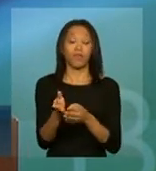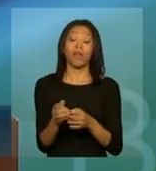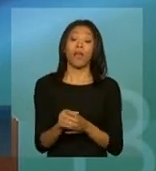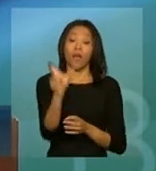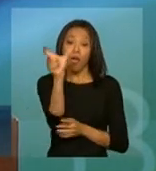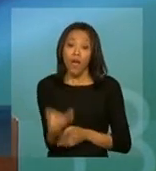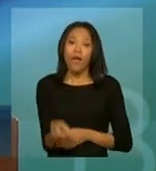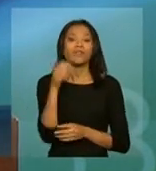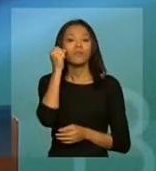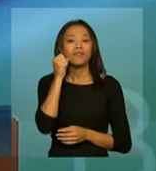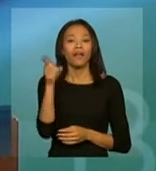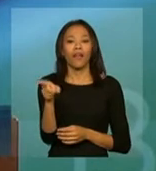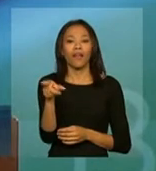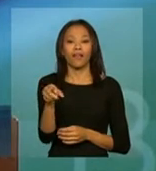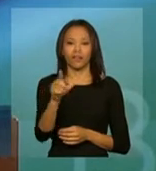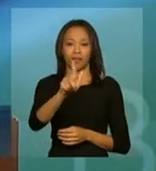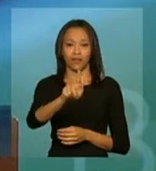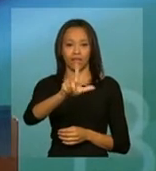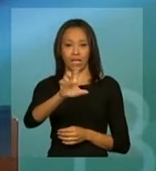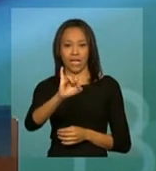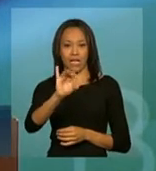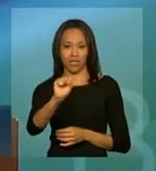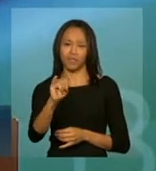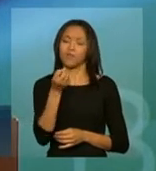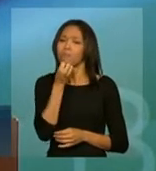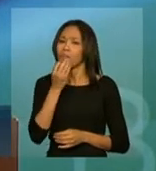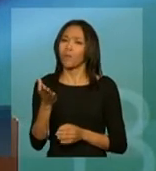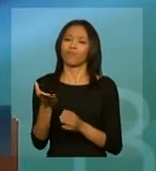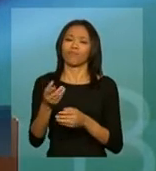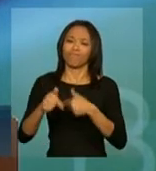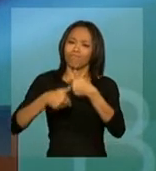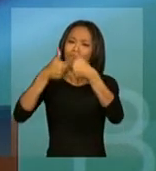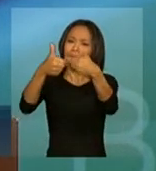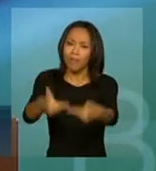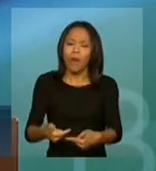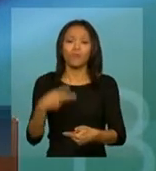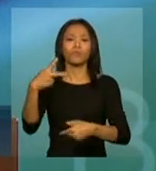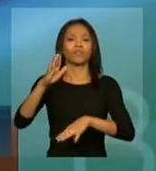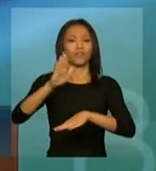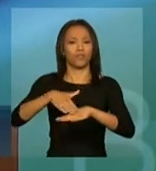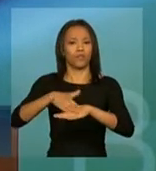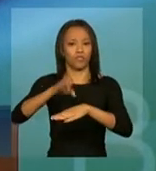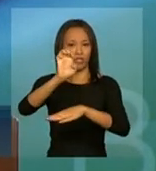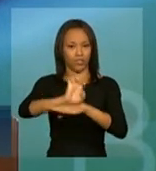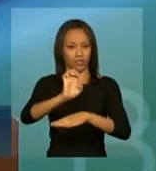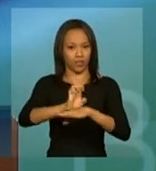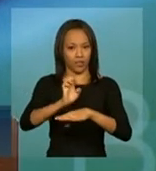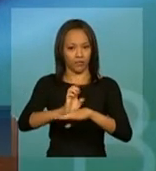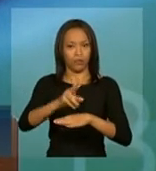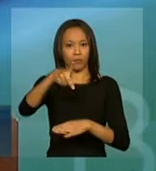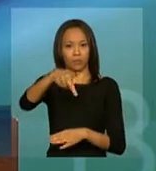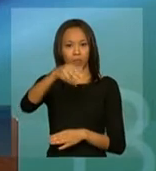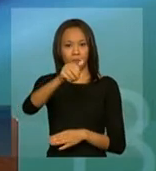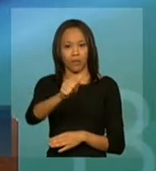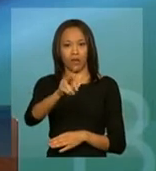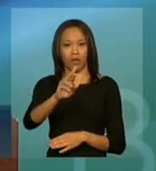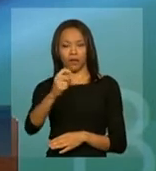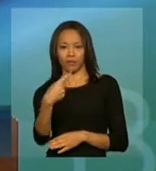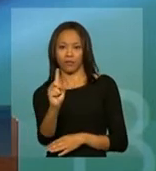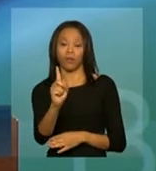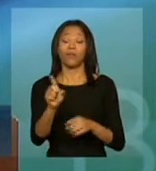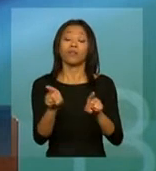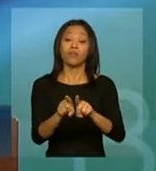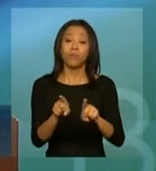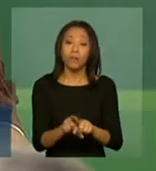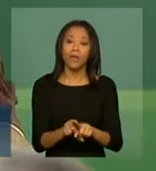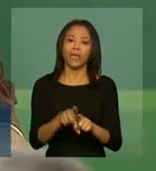desejo pleno êxito em sua nova empreitada no seu amado Estado do Paraná. Na chefia desta Casa, que tem a função crítica de coordenar